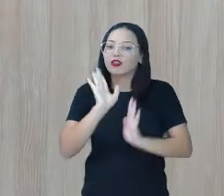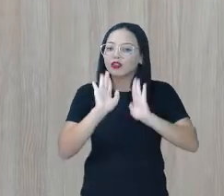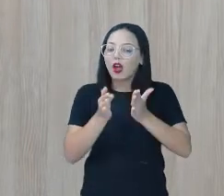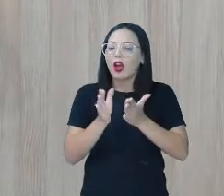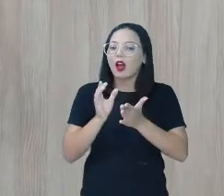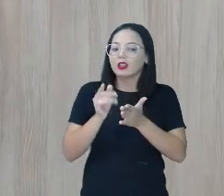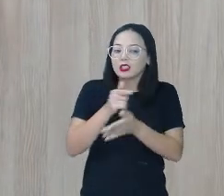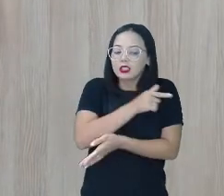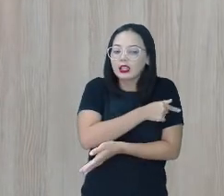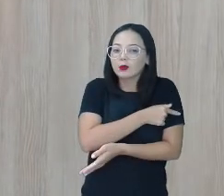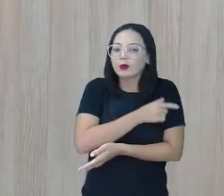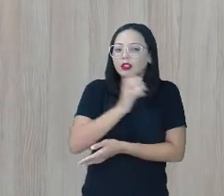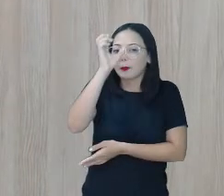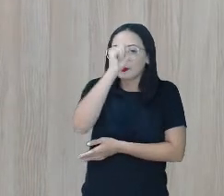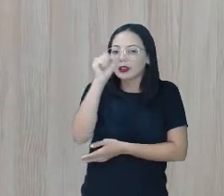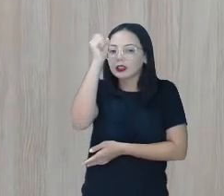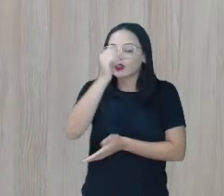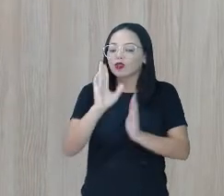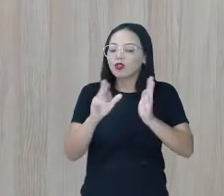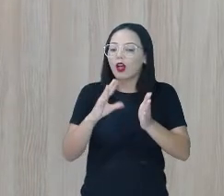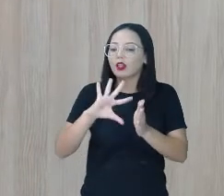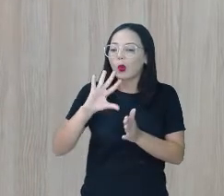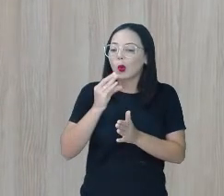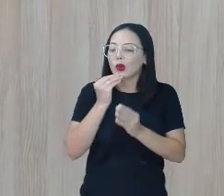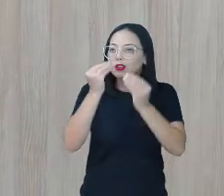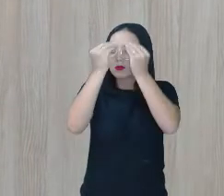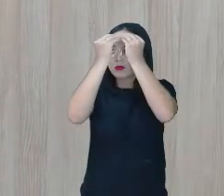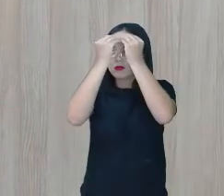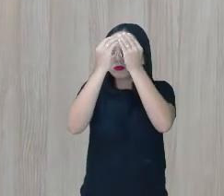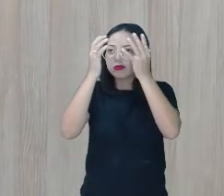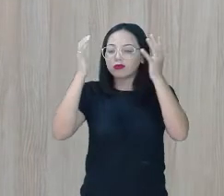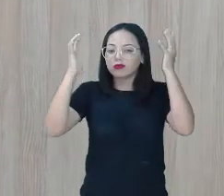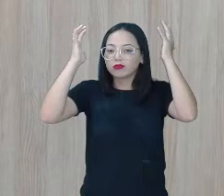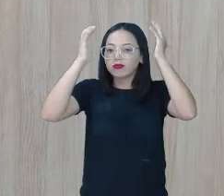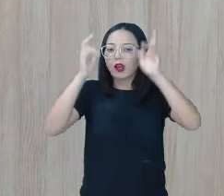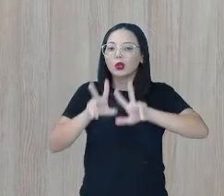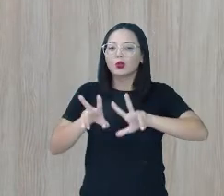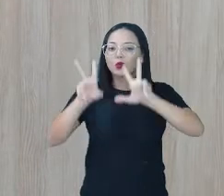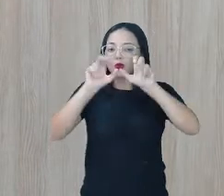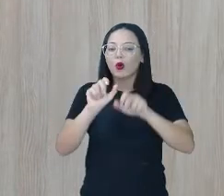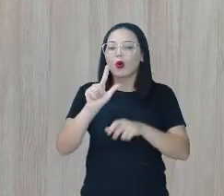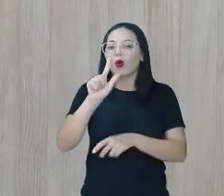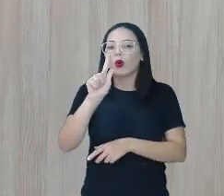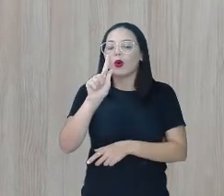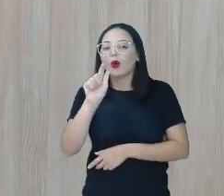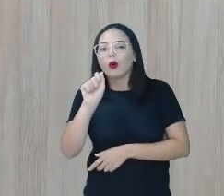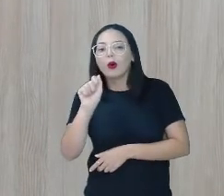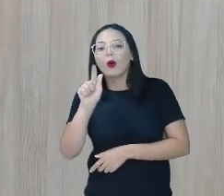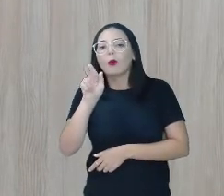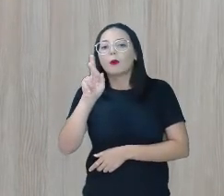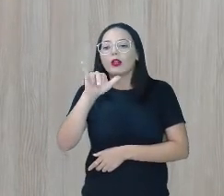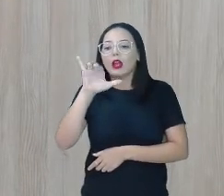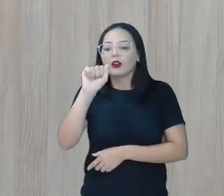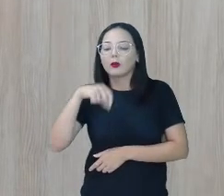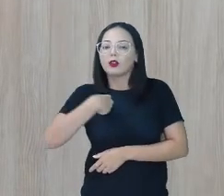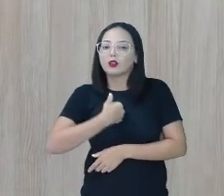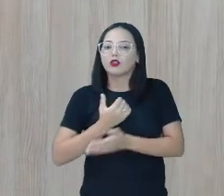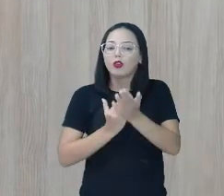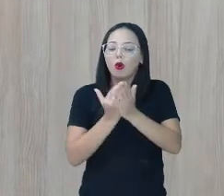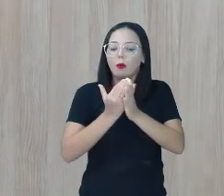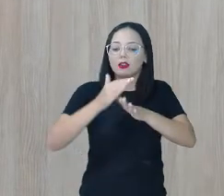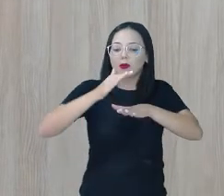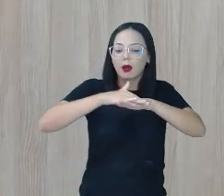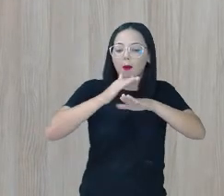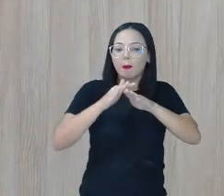do 7º ano, você já teve aquele conhecimento inicial da questão algébrica da matemática, né? Quando a gente começa a implementar